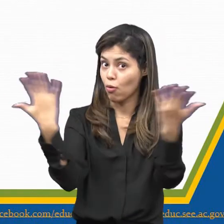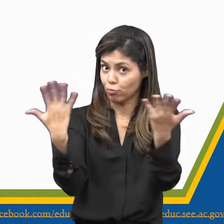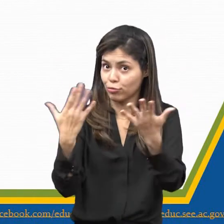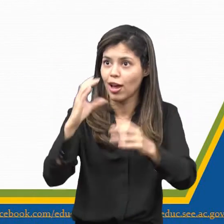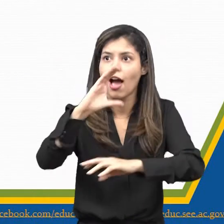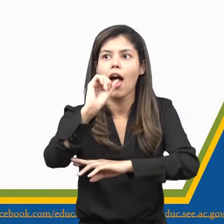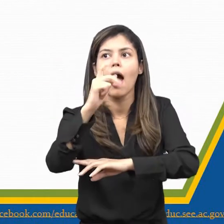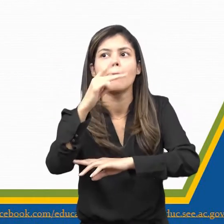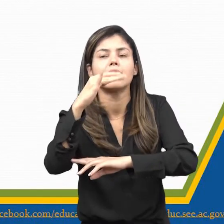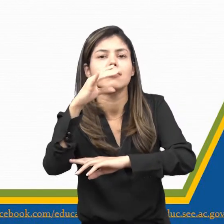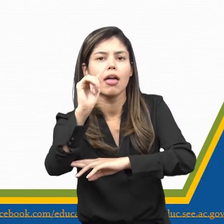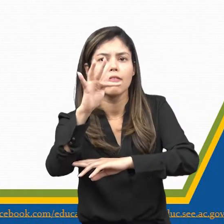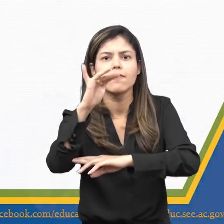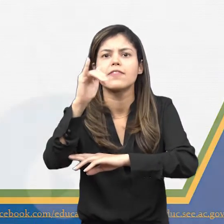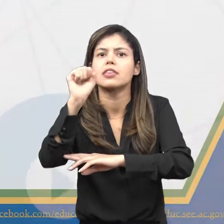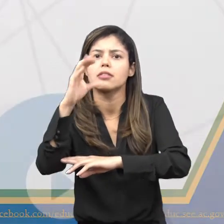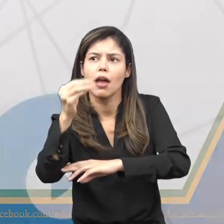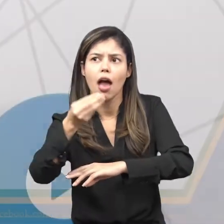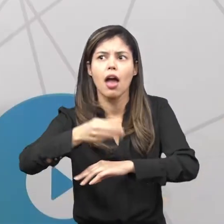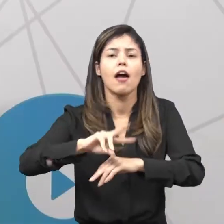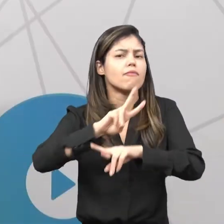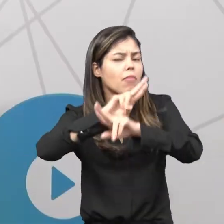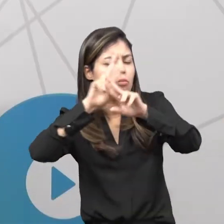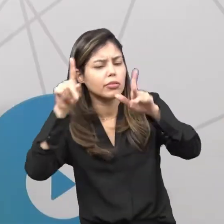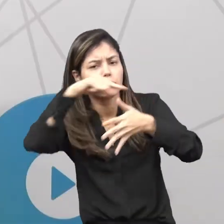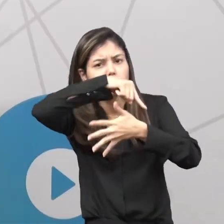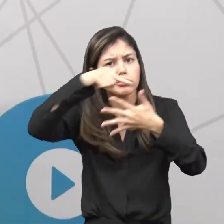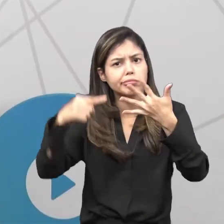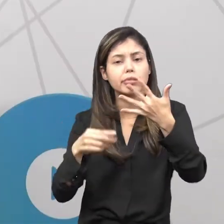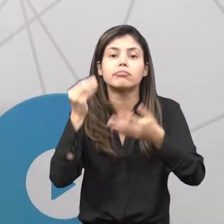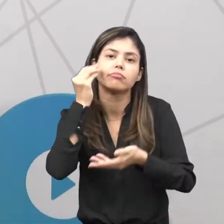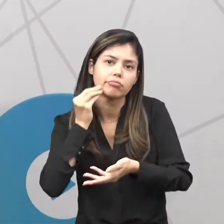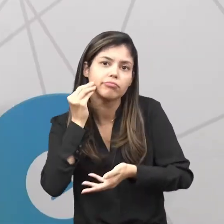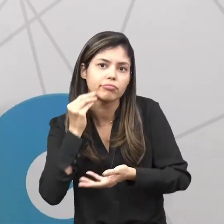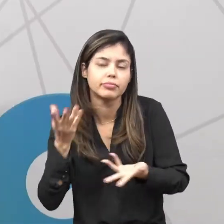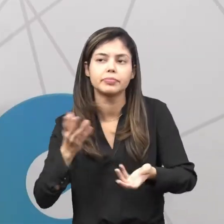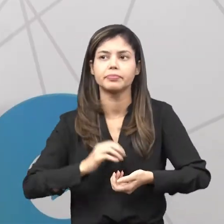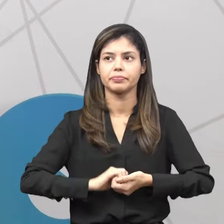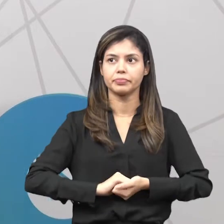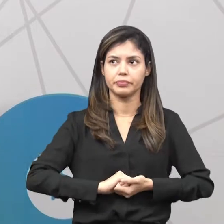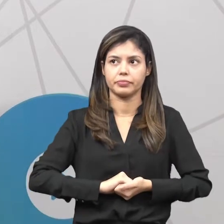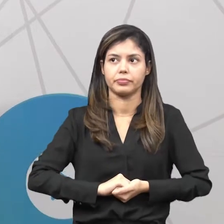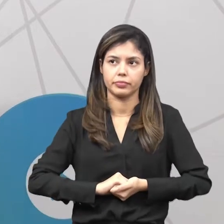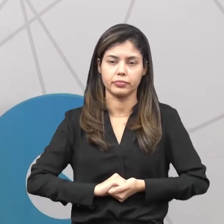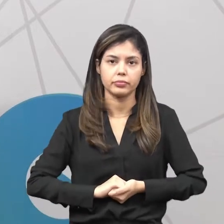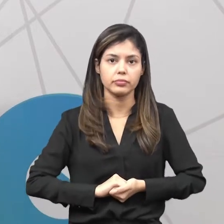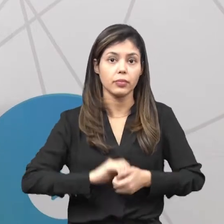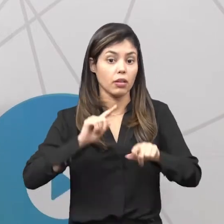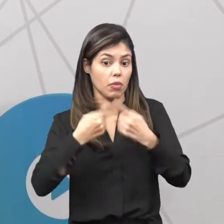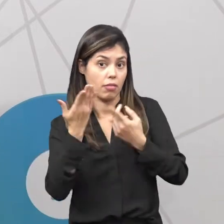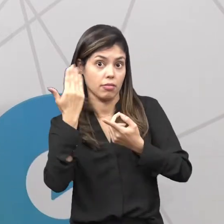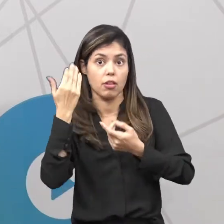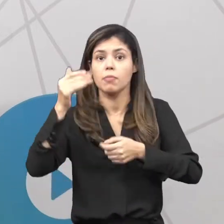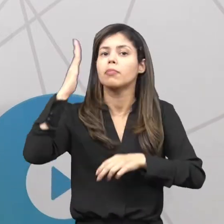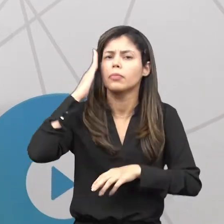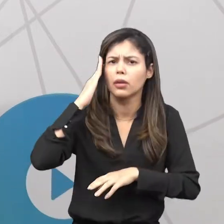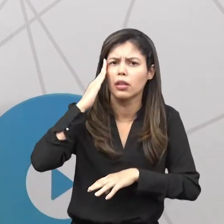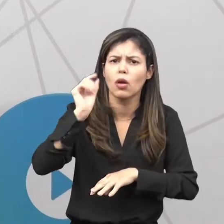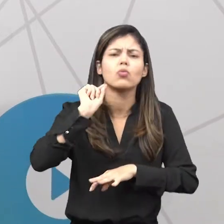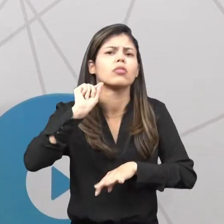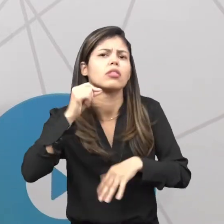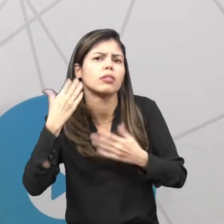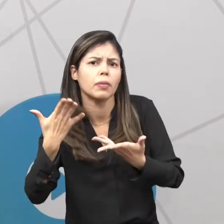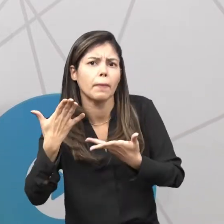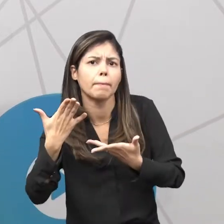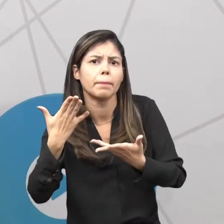capacidades físicas, várias formas de testar. Vamos a ela? Mas antes a gente precisa entender o que é